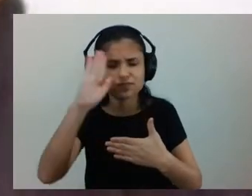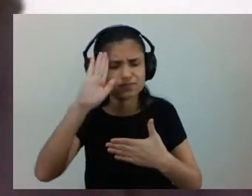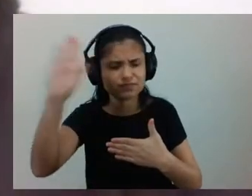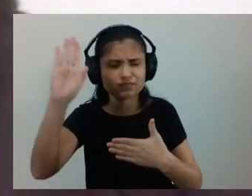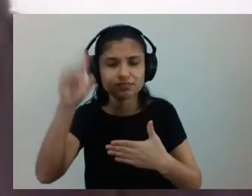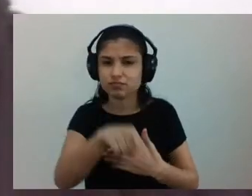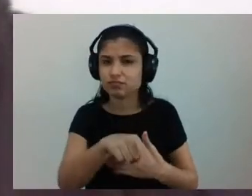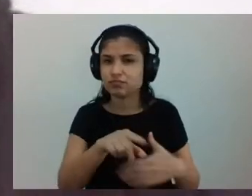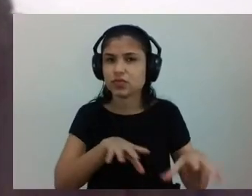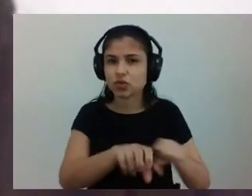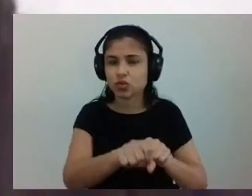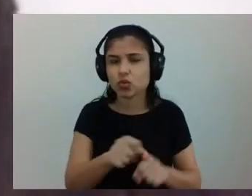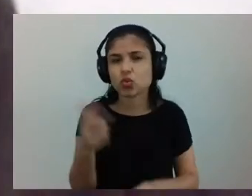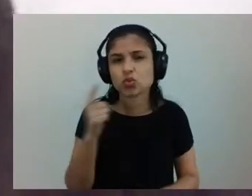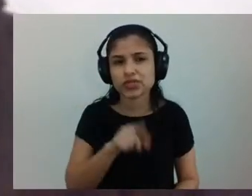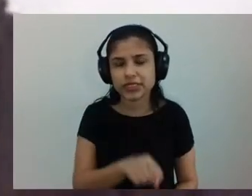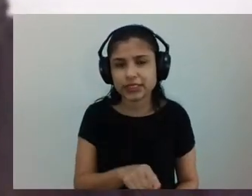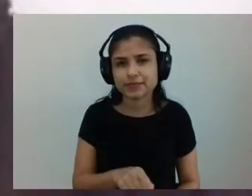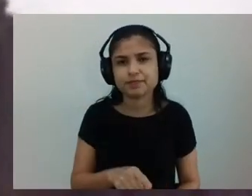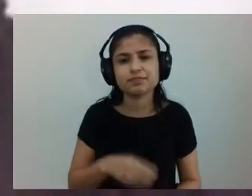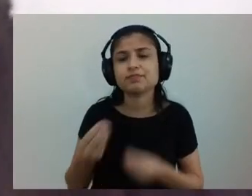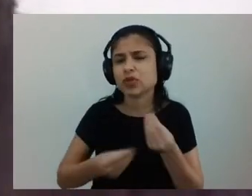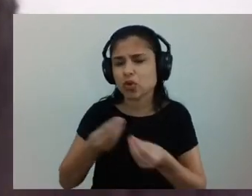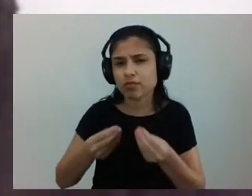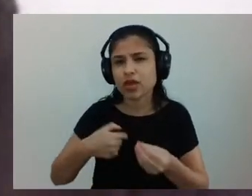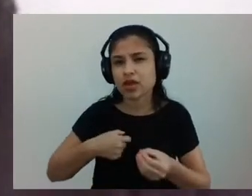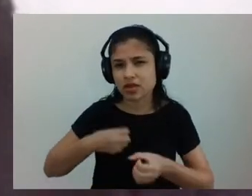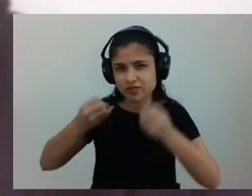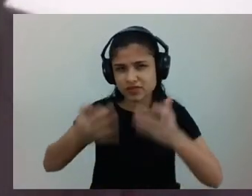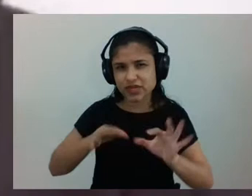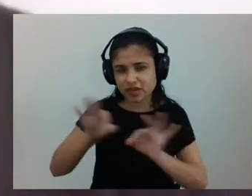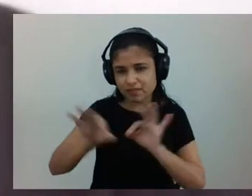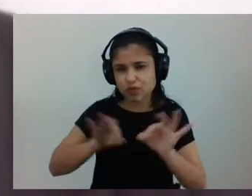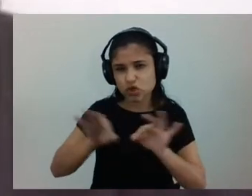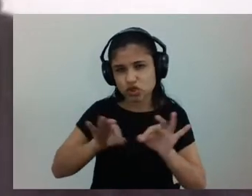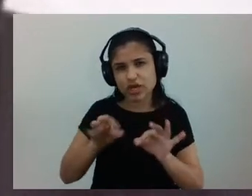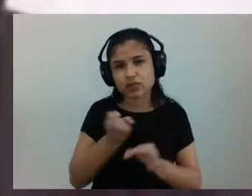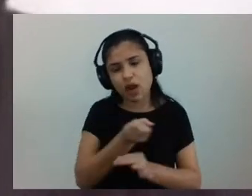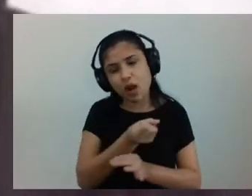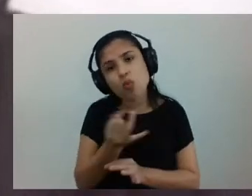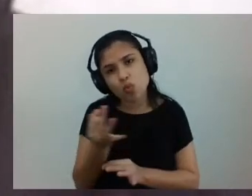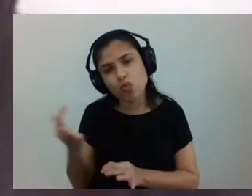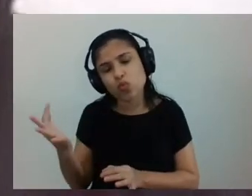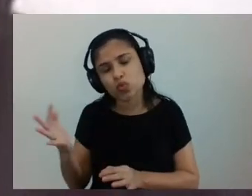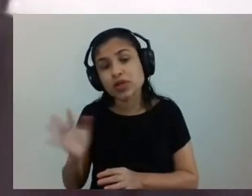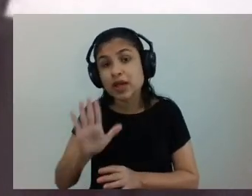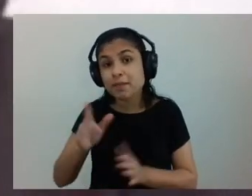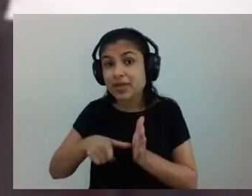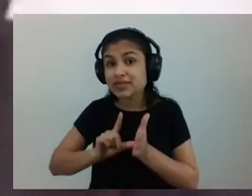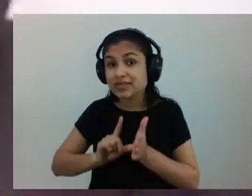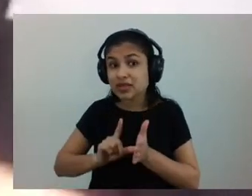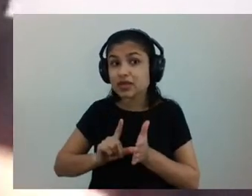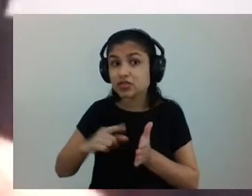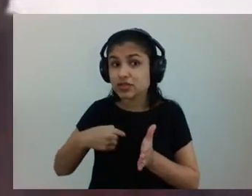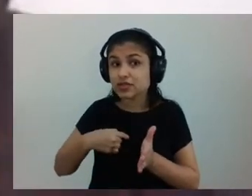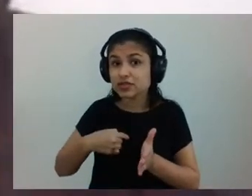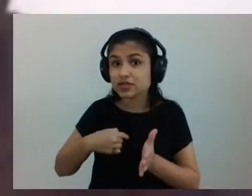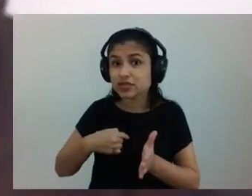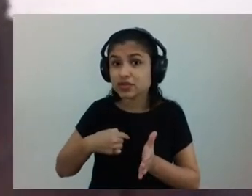vou falar algumas dos projetos que vale a pena. Mas antes disso, eu quero assumir assim, que nós estamos propondo um